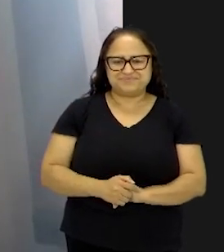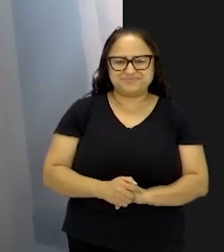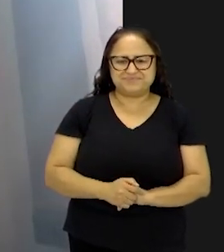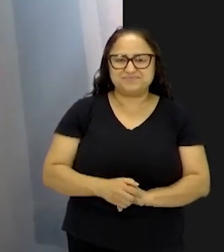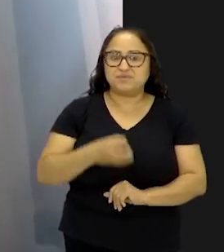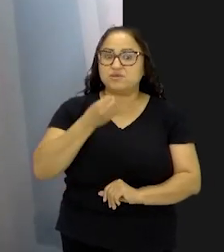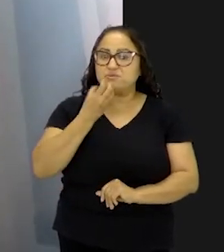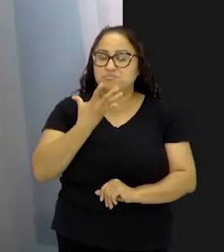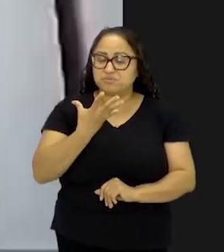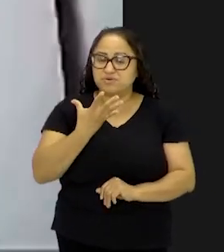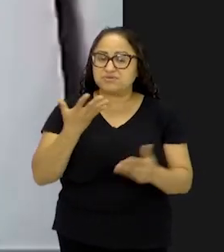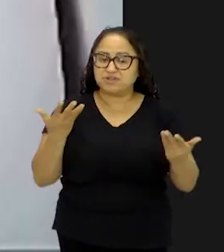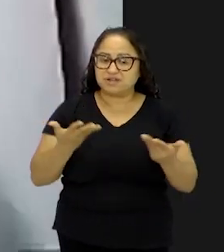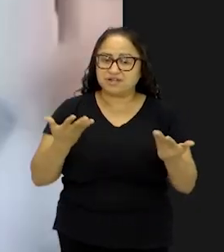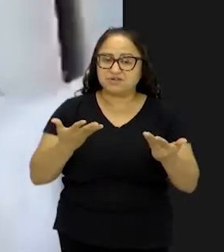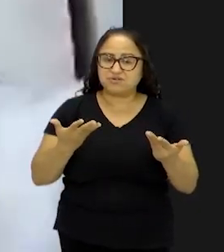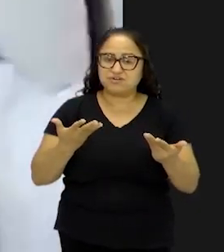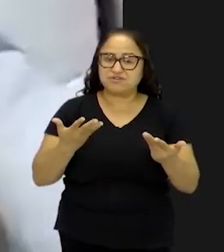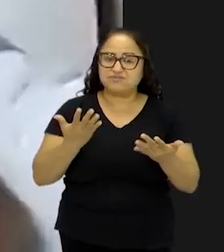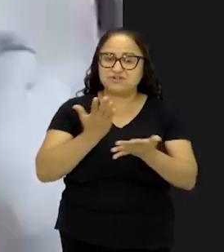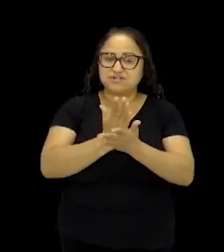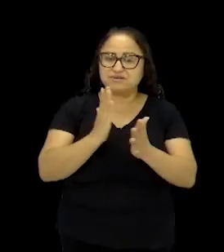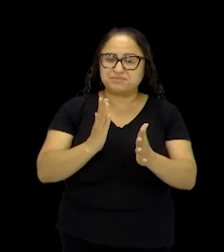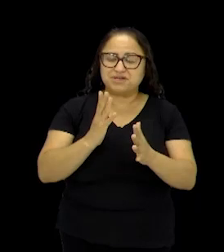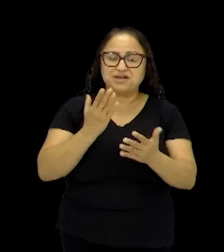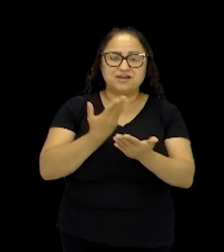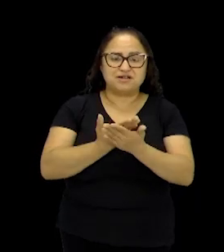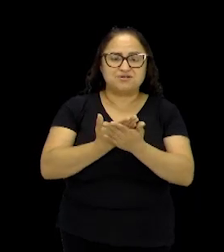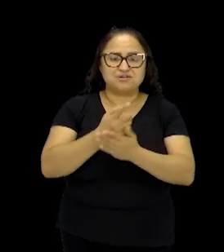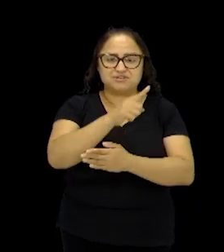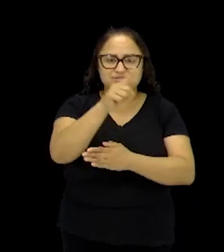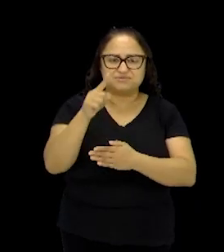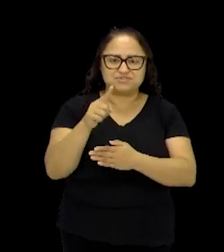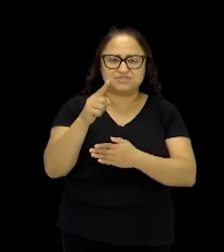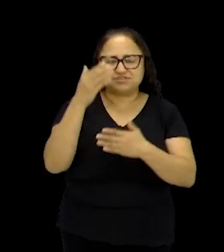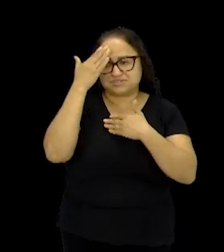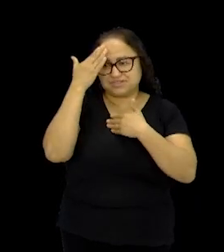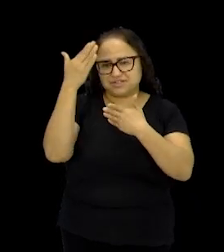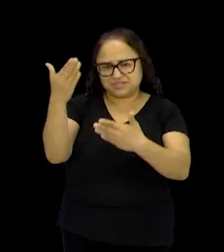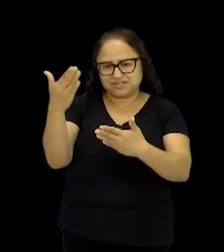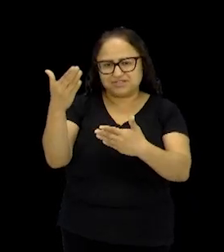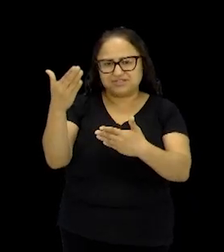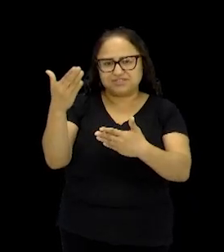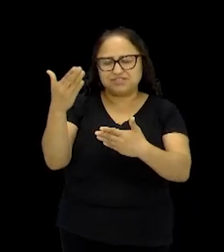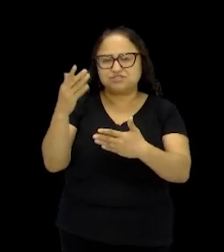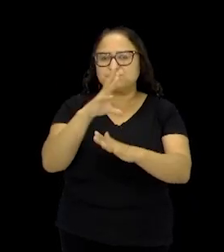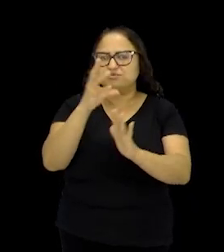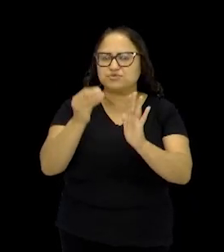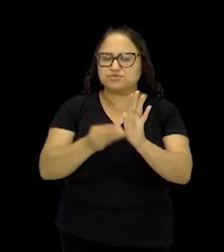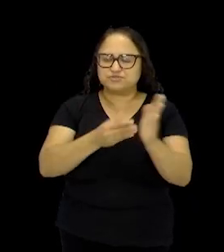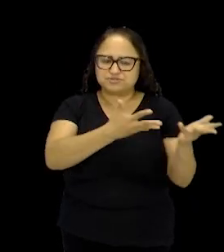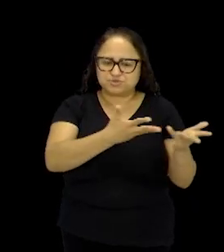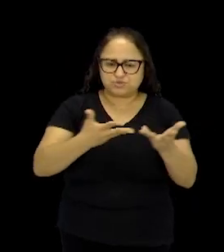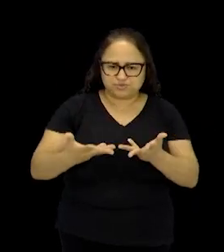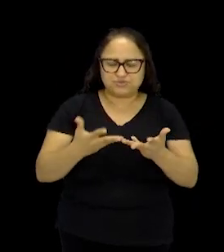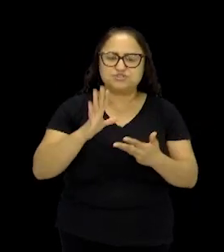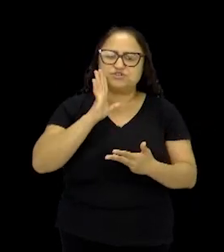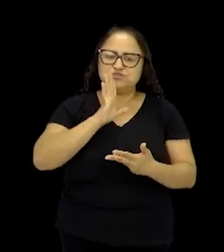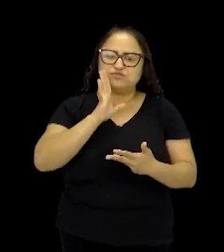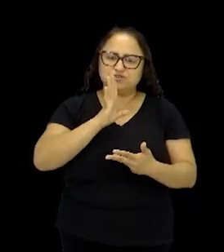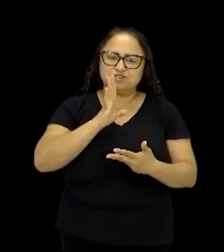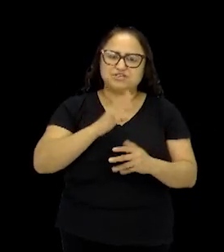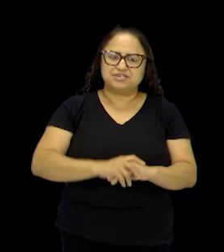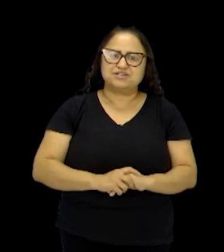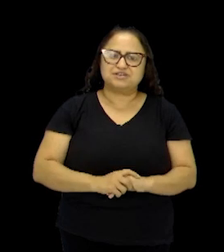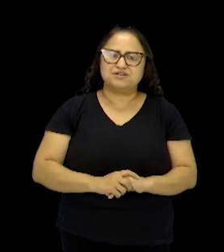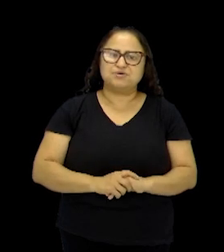Bom, pessoal, então agora eu vou encerrar a aula com vocês. E eu agradeço demais pelo Vivi por ter me convidado a esse convite. Foi muito legal participar com